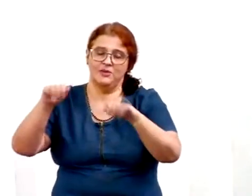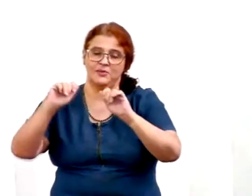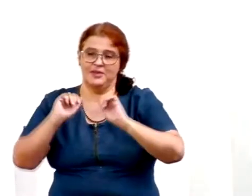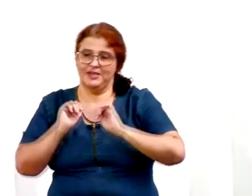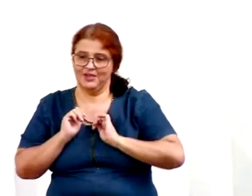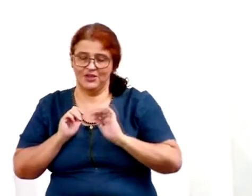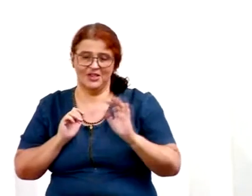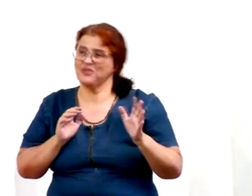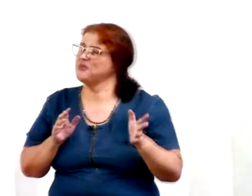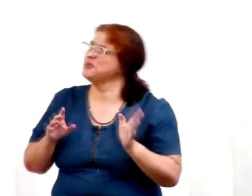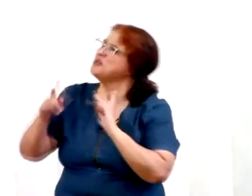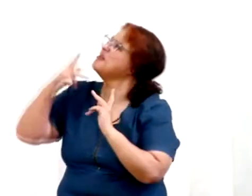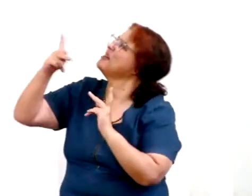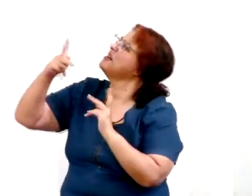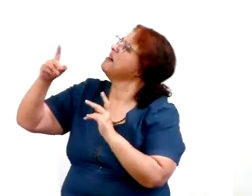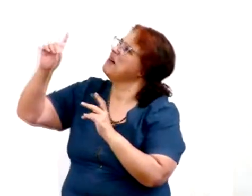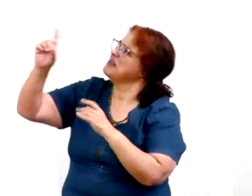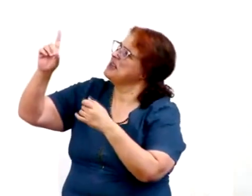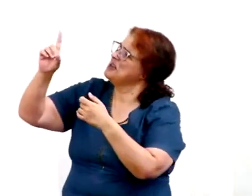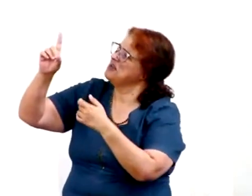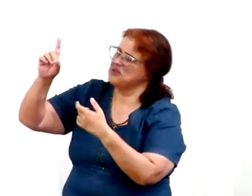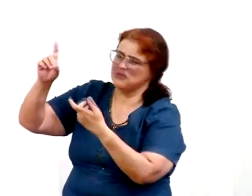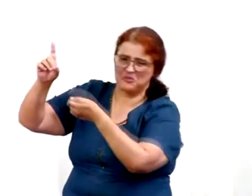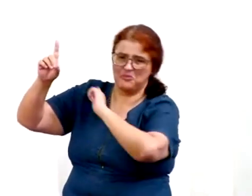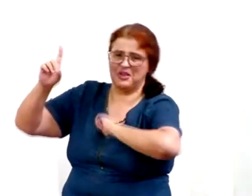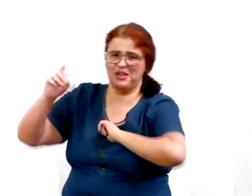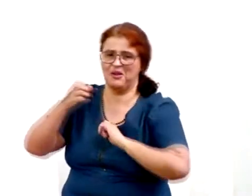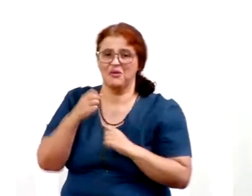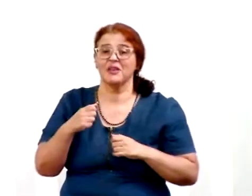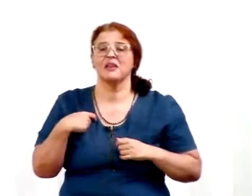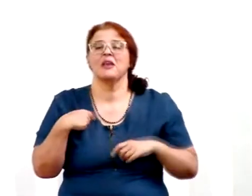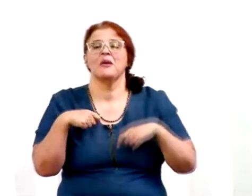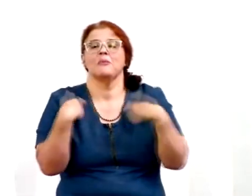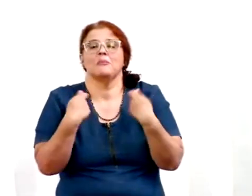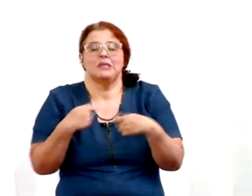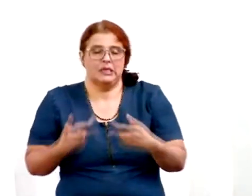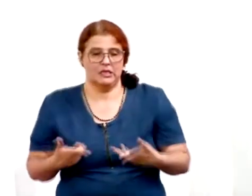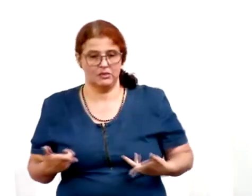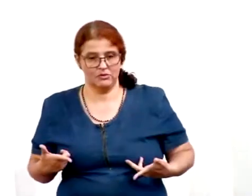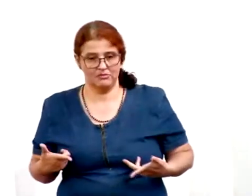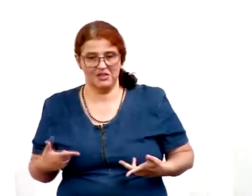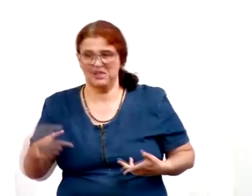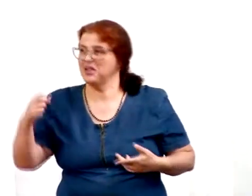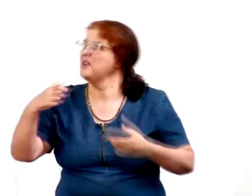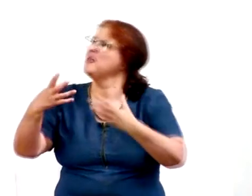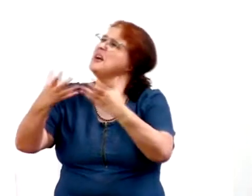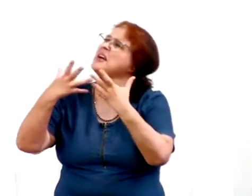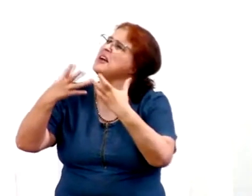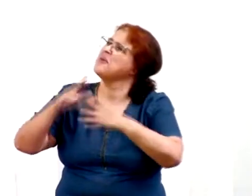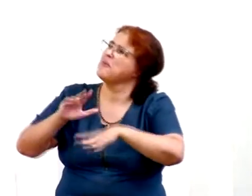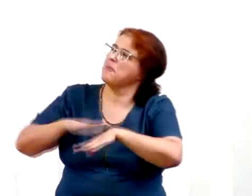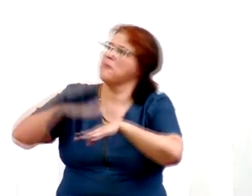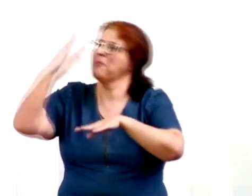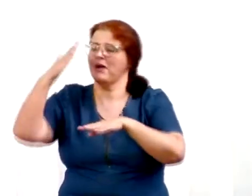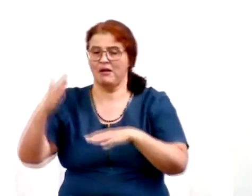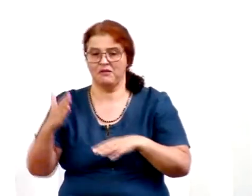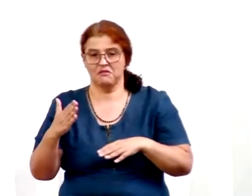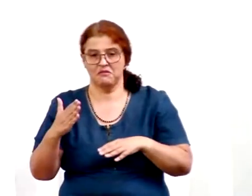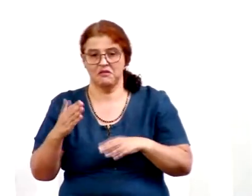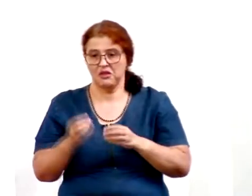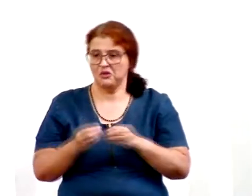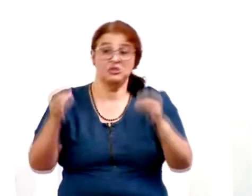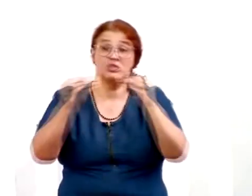é suficiente, eu quero mais, eu quero o que aquela pessoa conquistou, eu mereço aquilo que aquela